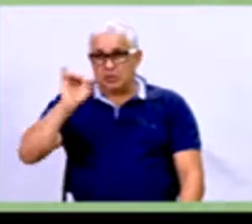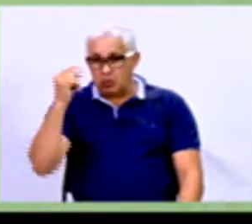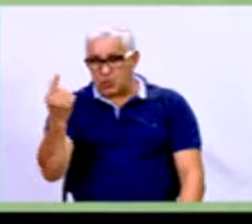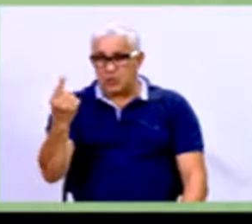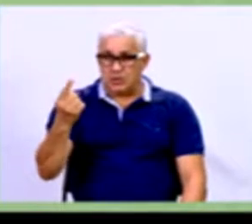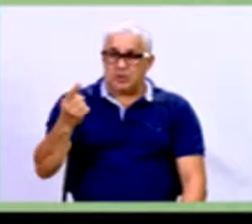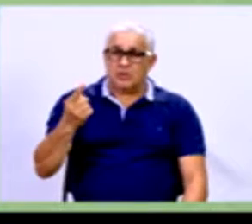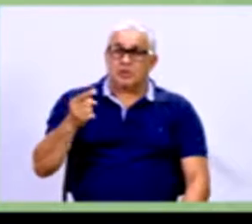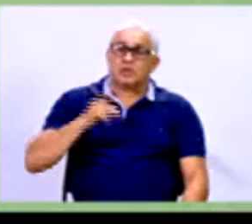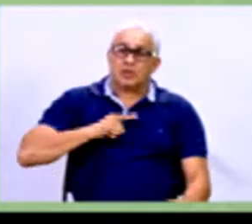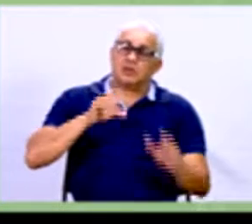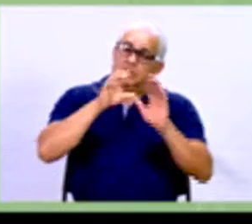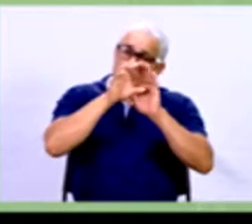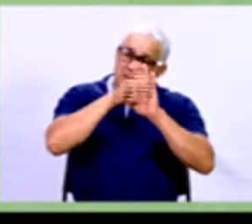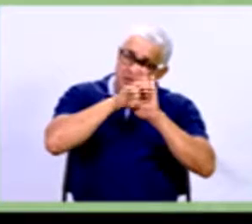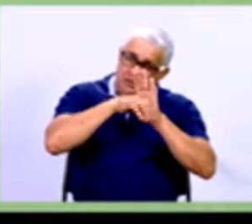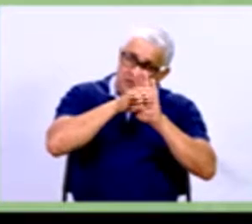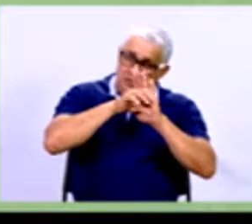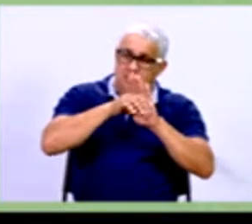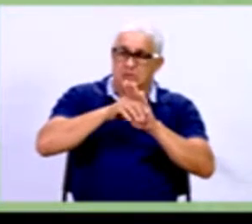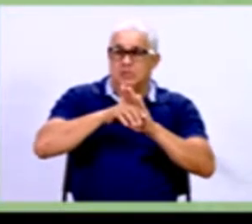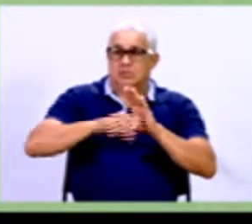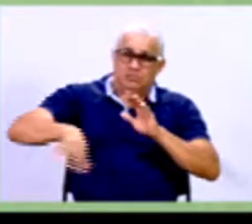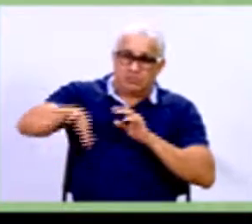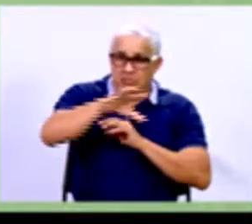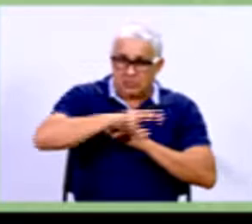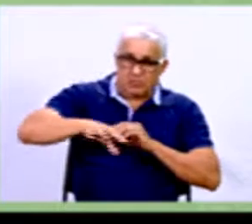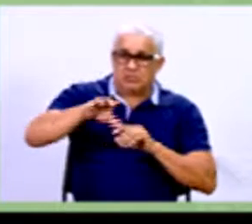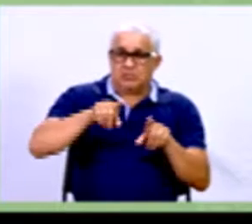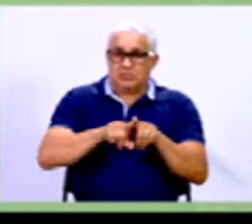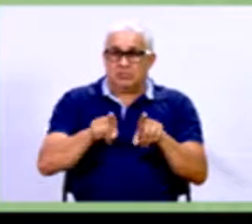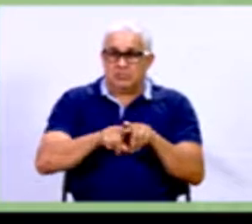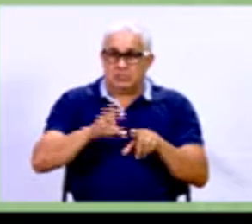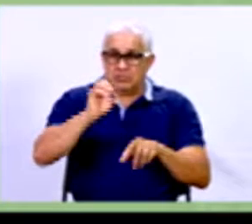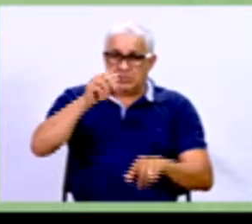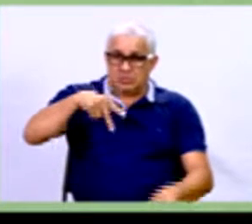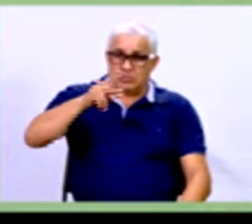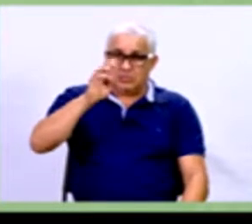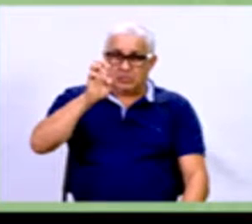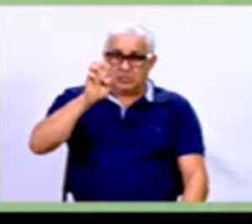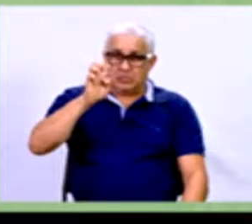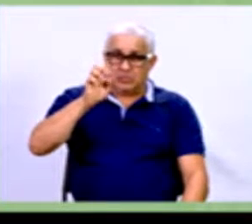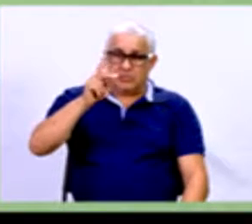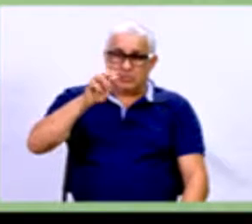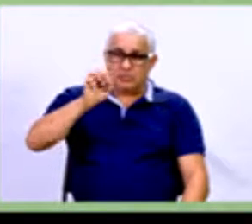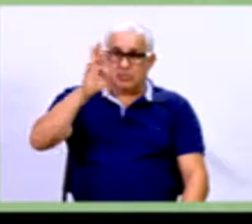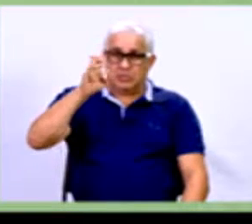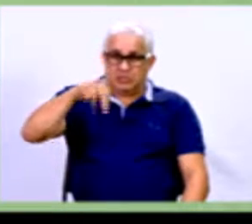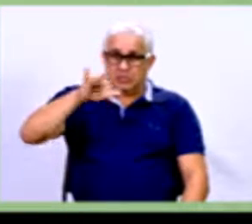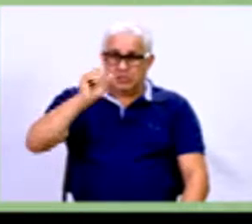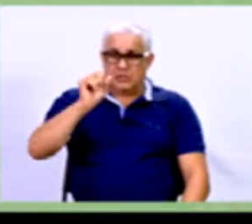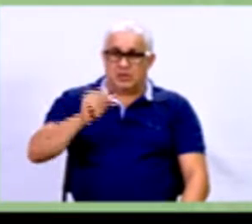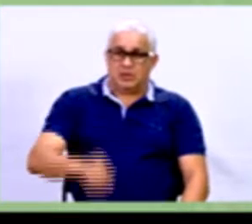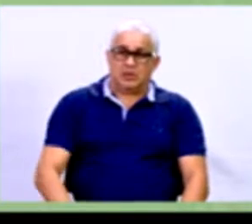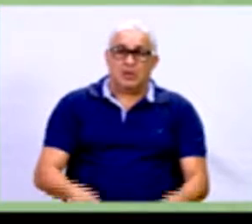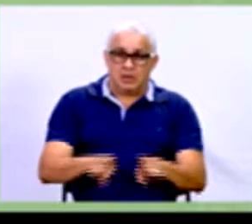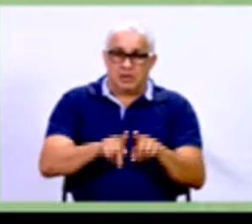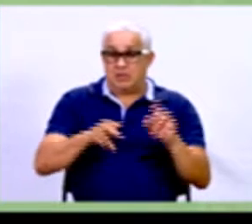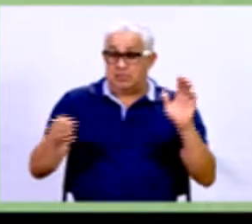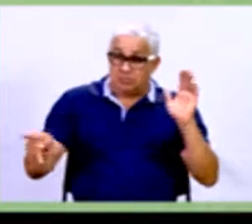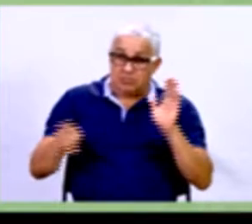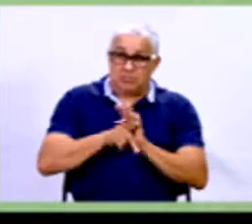vários conceitos nessa NR1 e também a competência, como eu falei para vocês, todos aqueles regidos pela CLT.